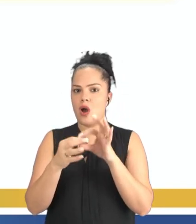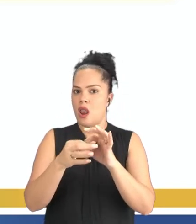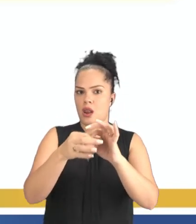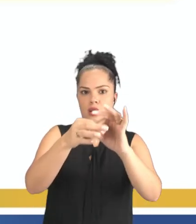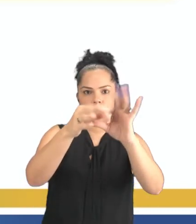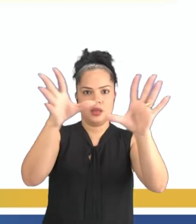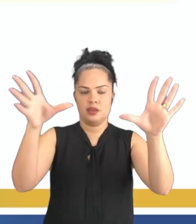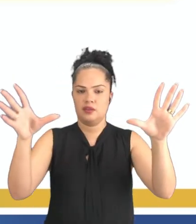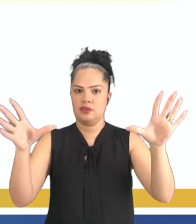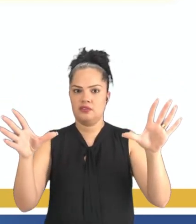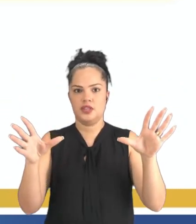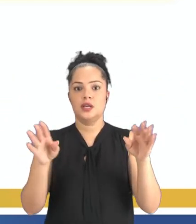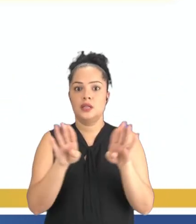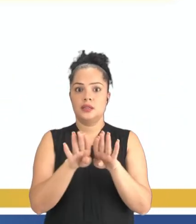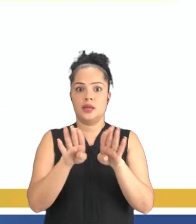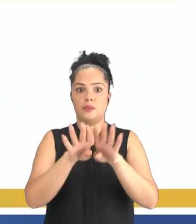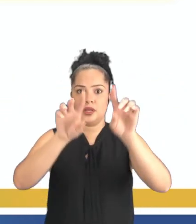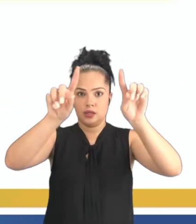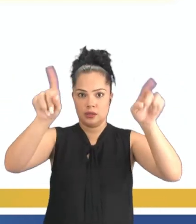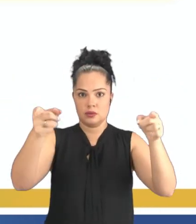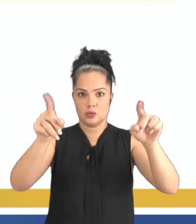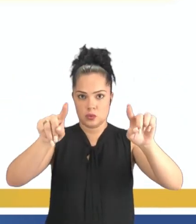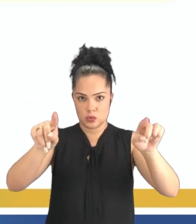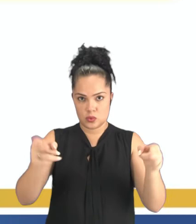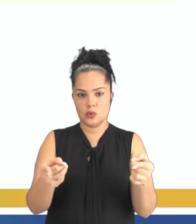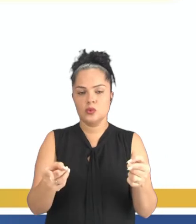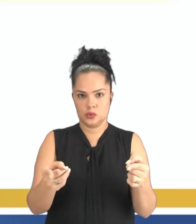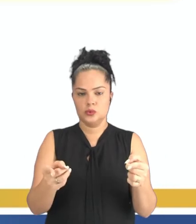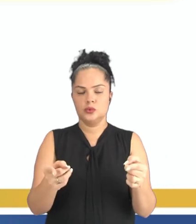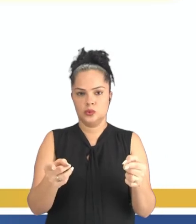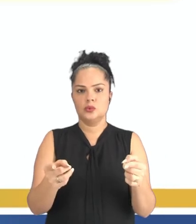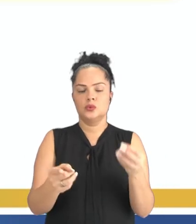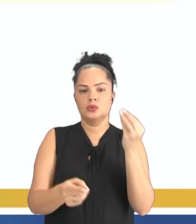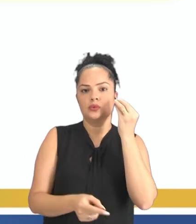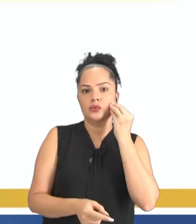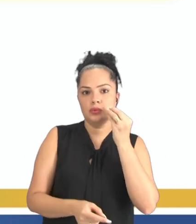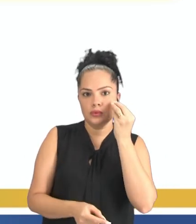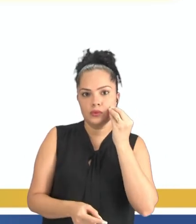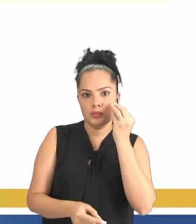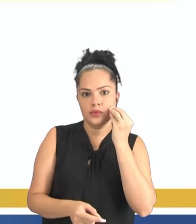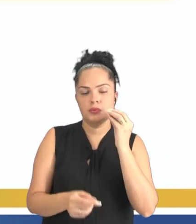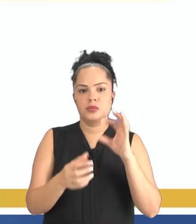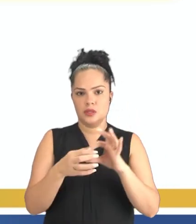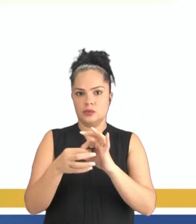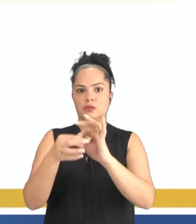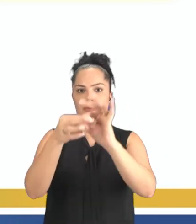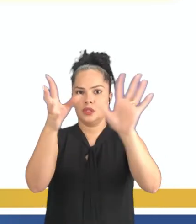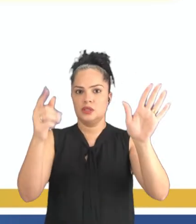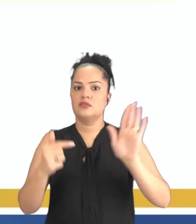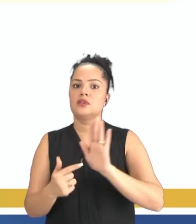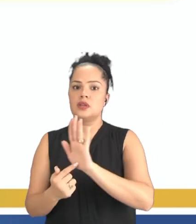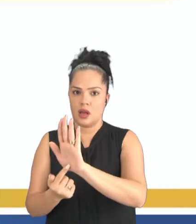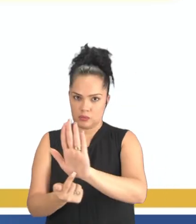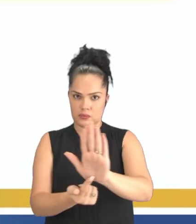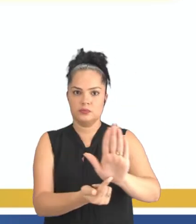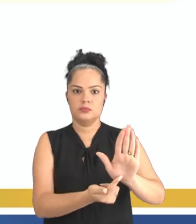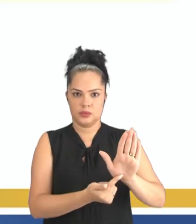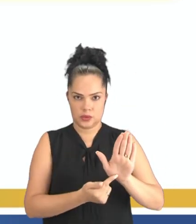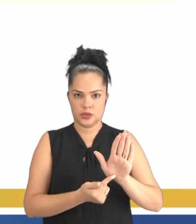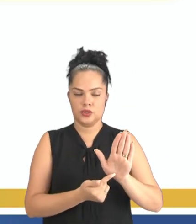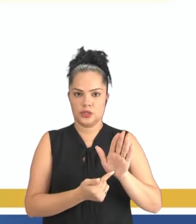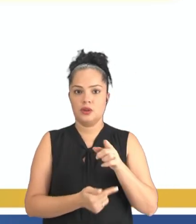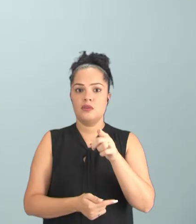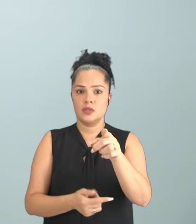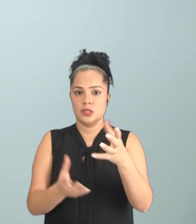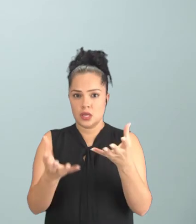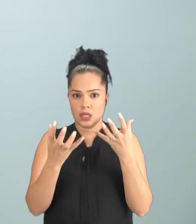que são os subconjuntos, né, desse experimento aleatório, desse espaço amostral. Você quer